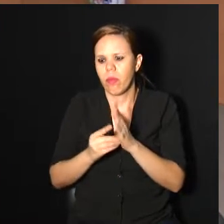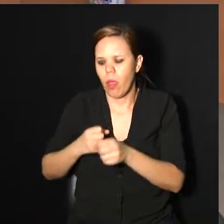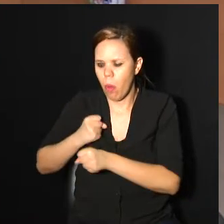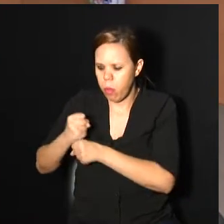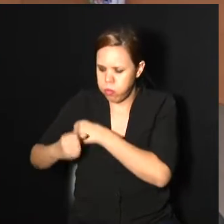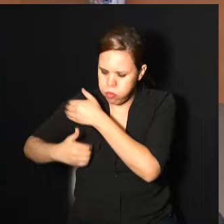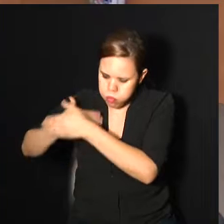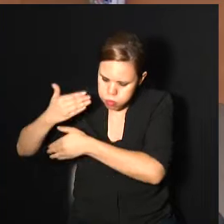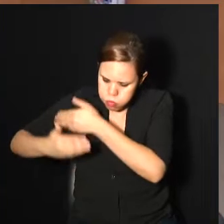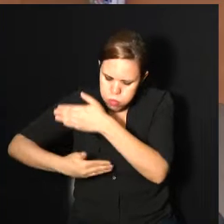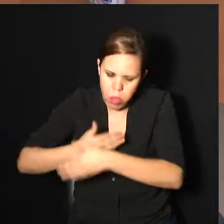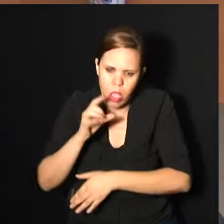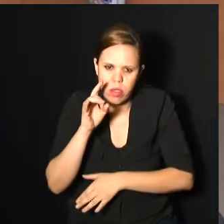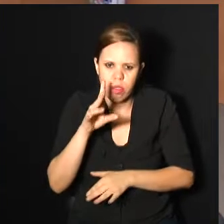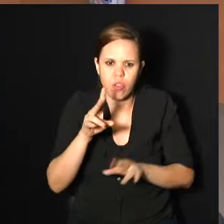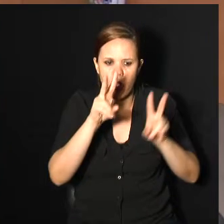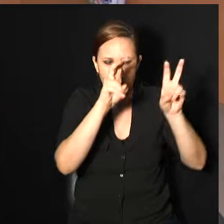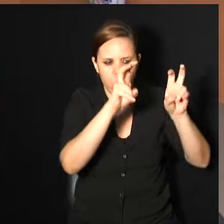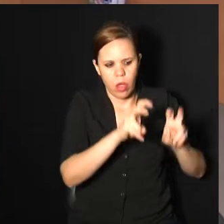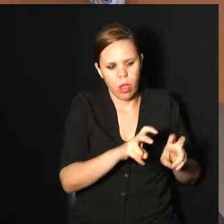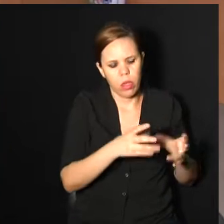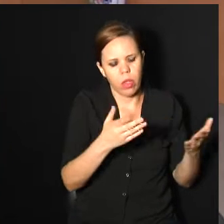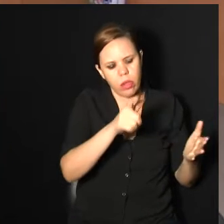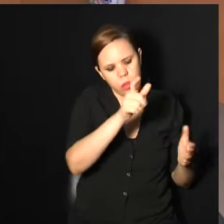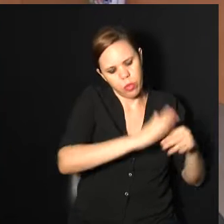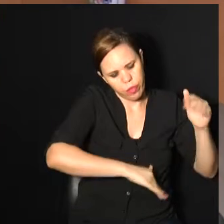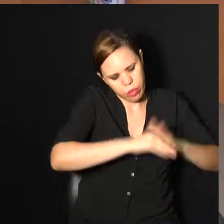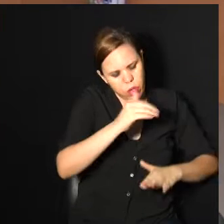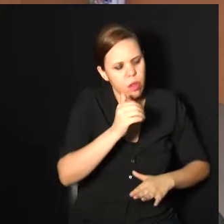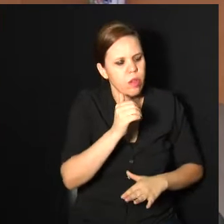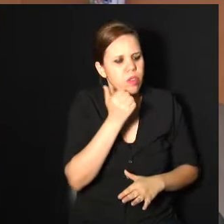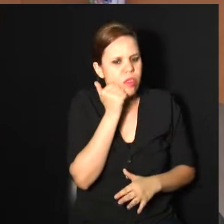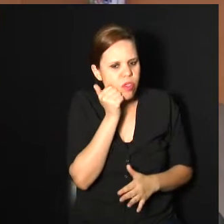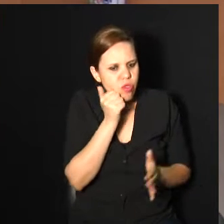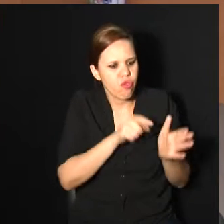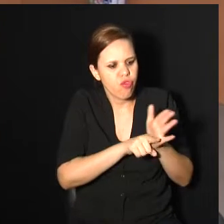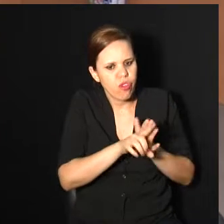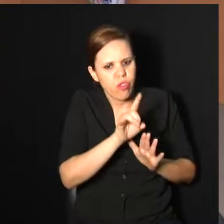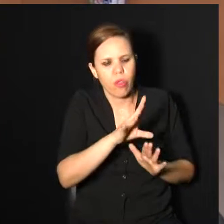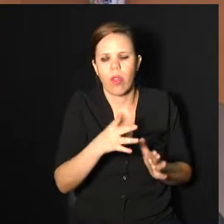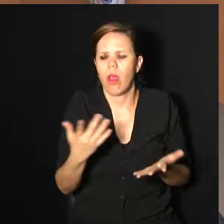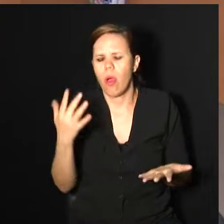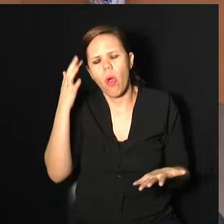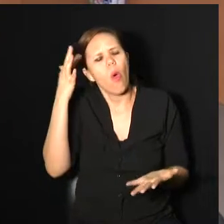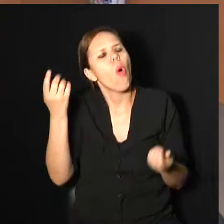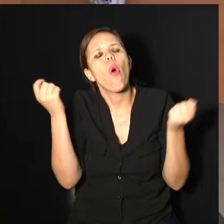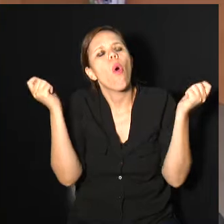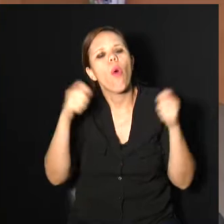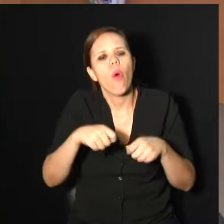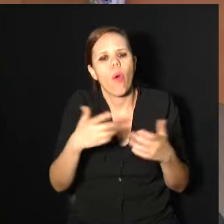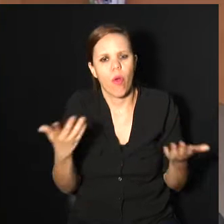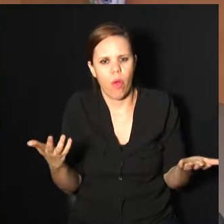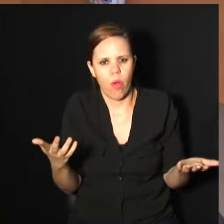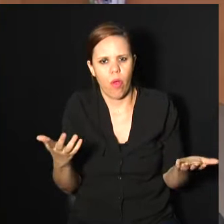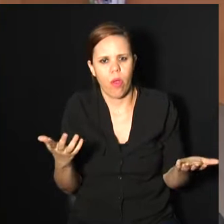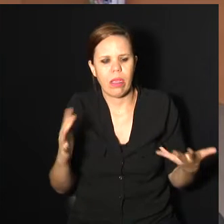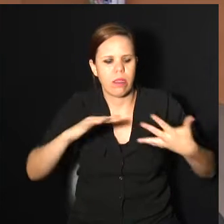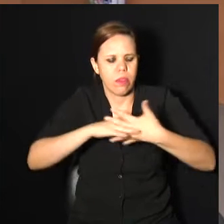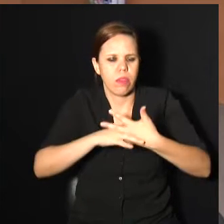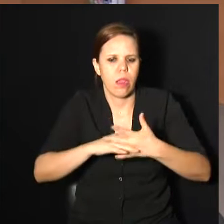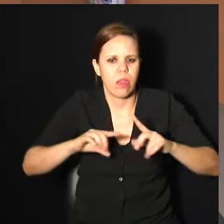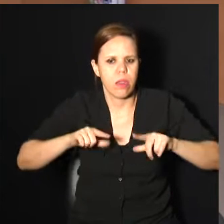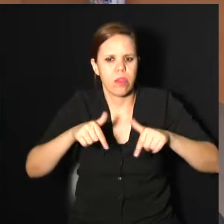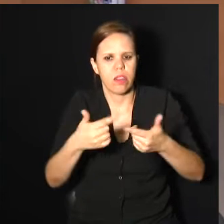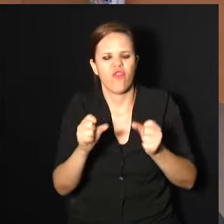um assunto só dos cientistas e hoje em dia a gente não consegue imaginar cidadania sem que as pessoas saibam um mínimo de ciência. E